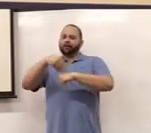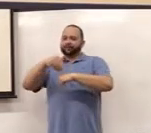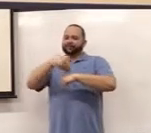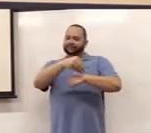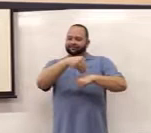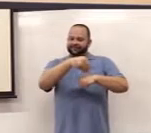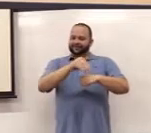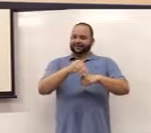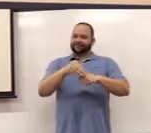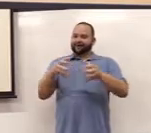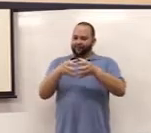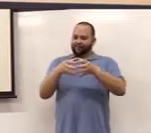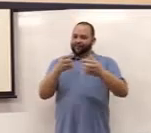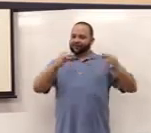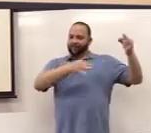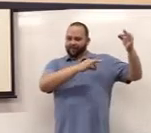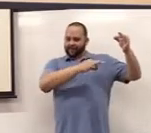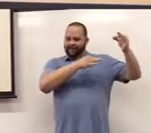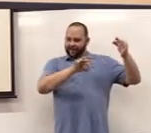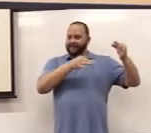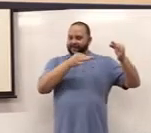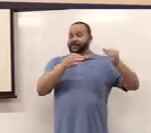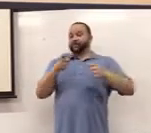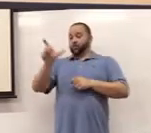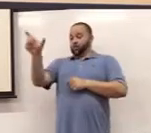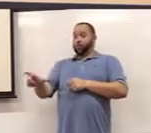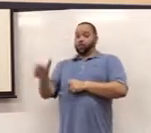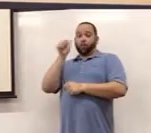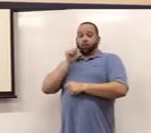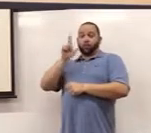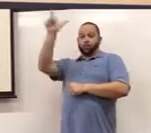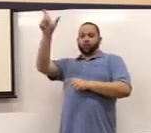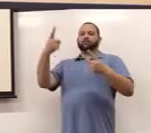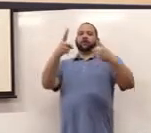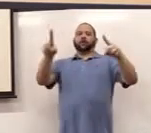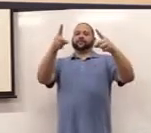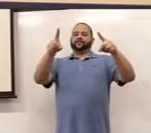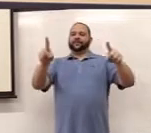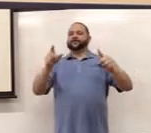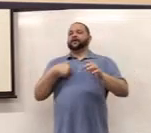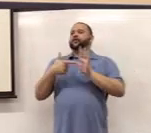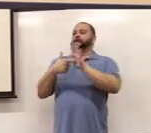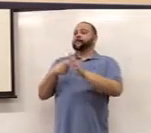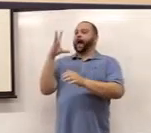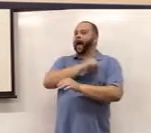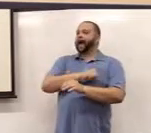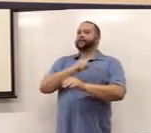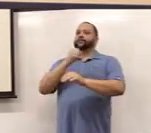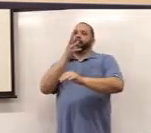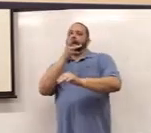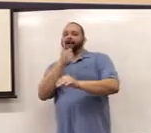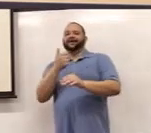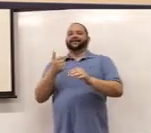o Schuppanzig, né? E o Beethoven dava indicações de como ele queria que fosse mais forte, do andamento, se era mais rápido ou mais devagar, do